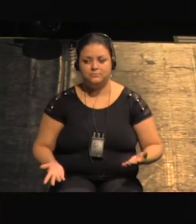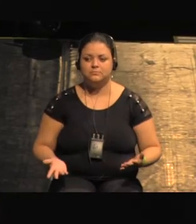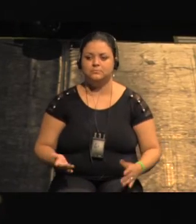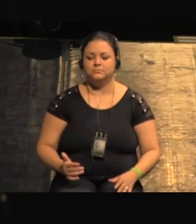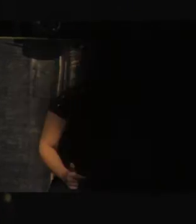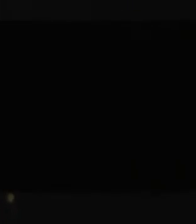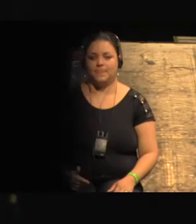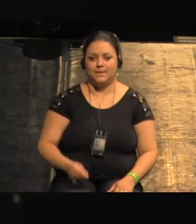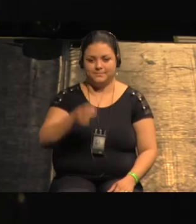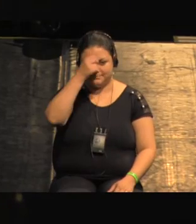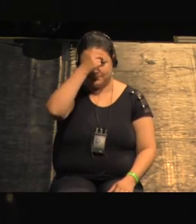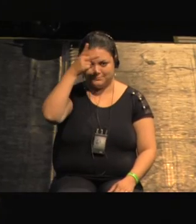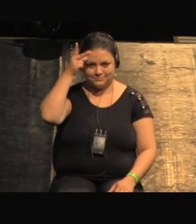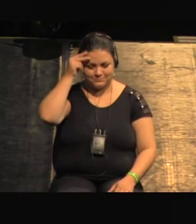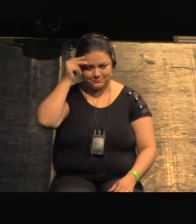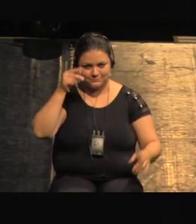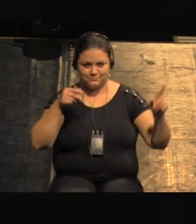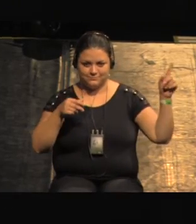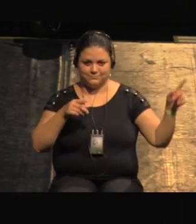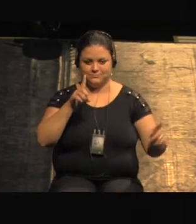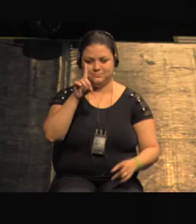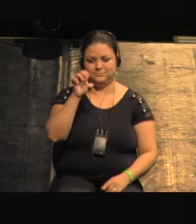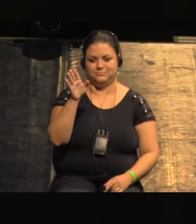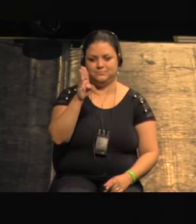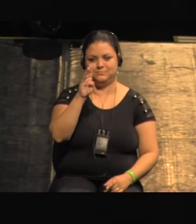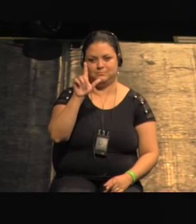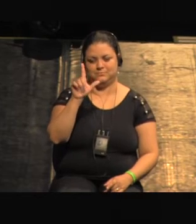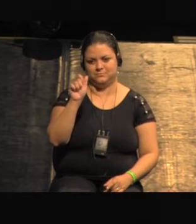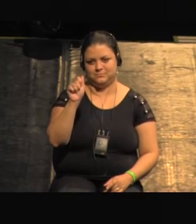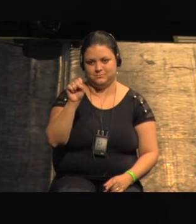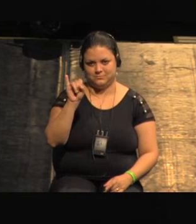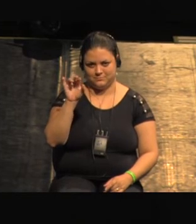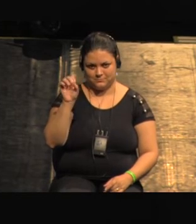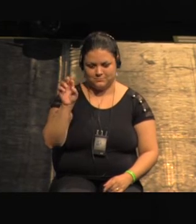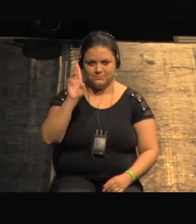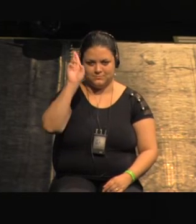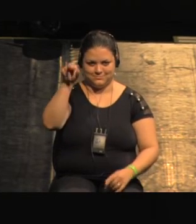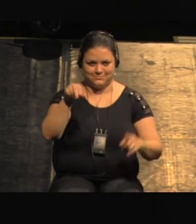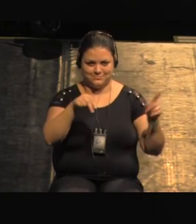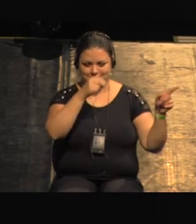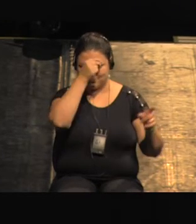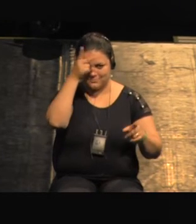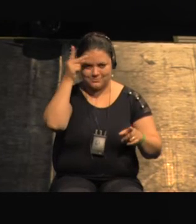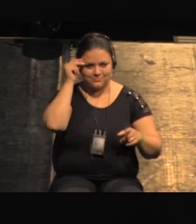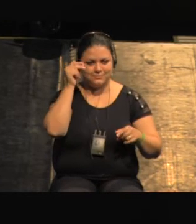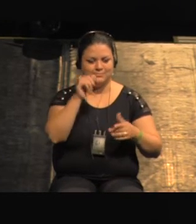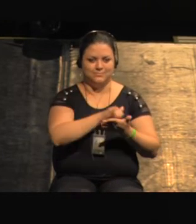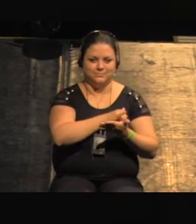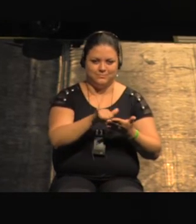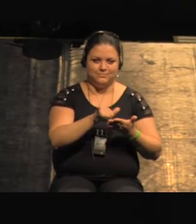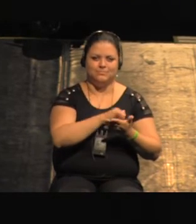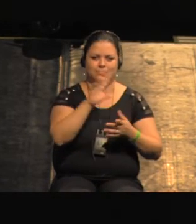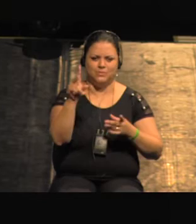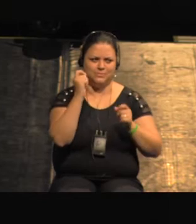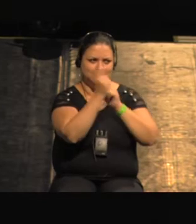Então, o prefeito de Blasio foi criticado ultimamente devido aos sem-teto.